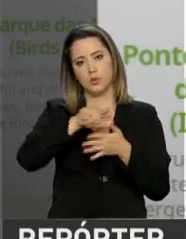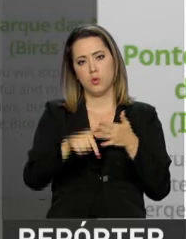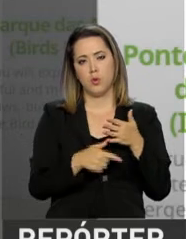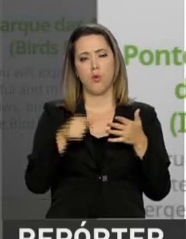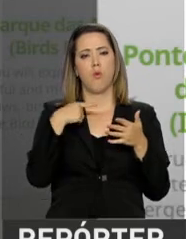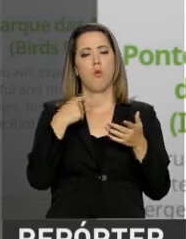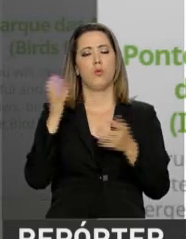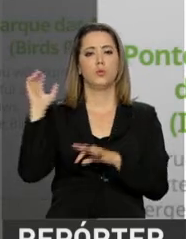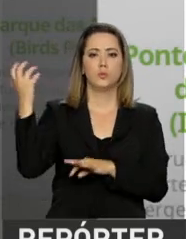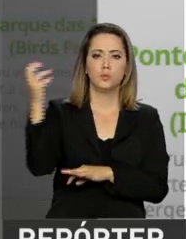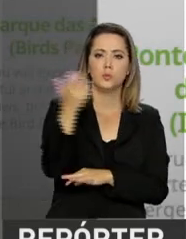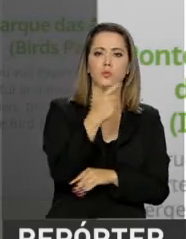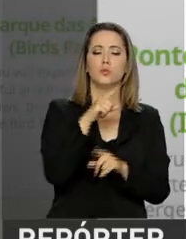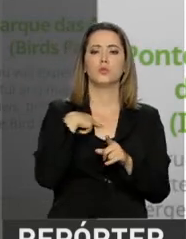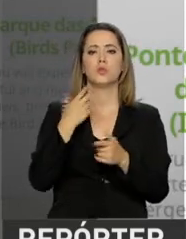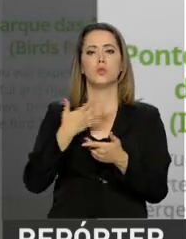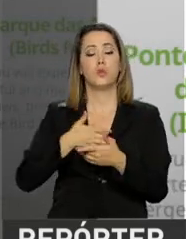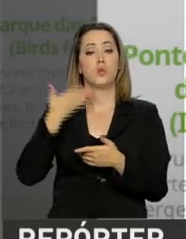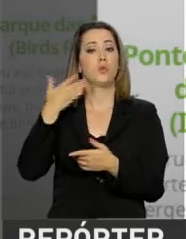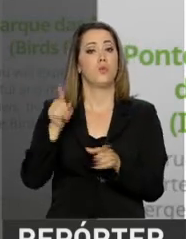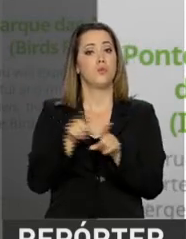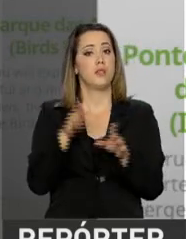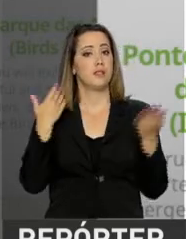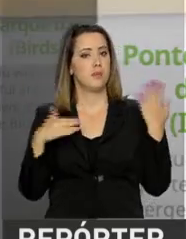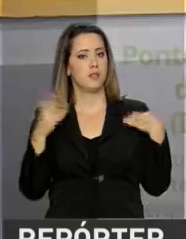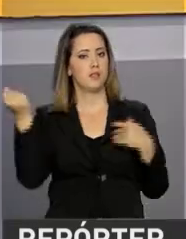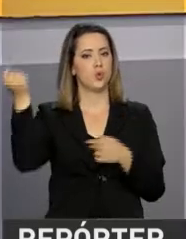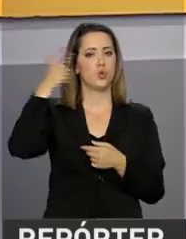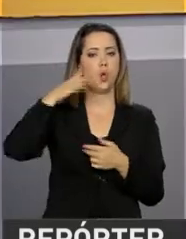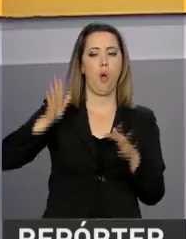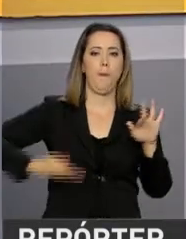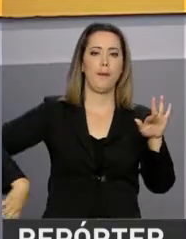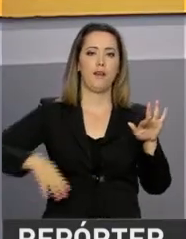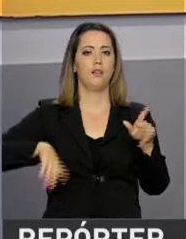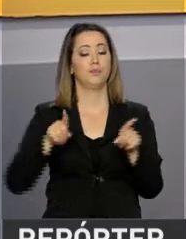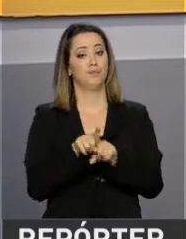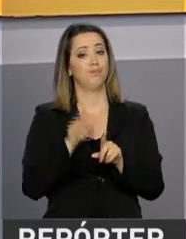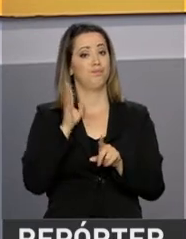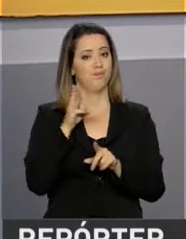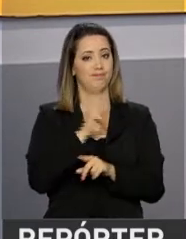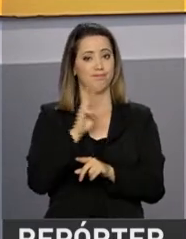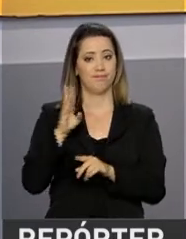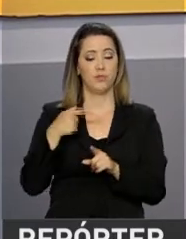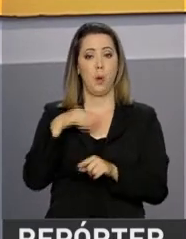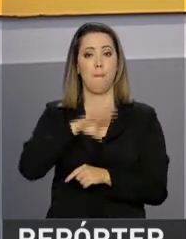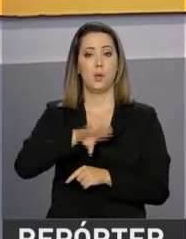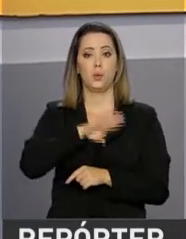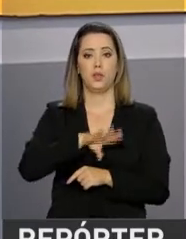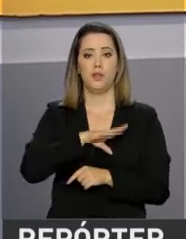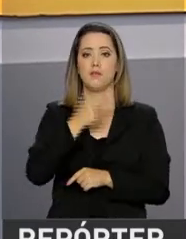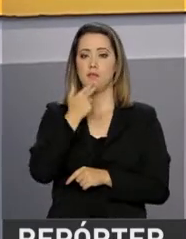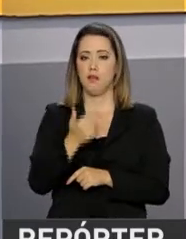segmentos como cultura ecoturismo aventura sol e praia a plataforma está disponível em português inglês